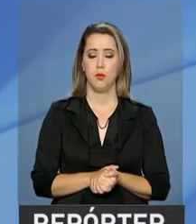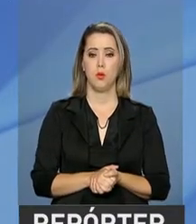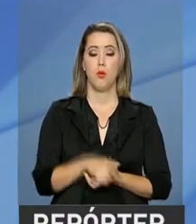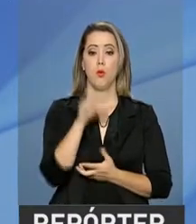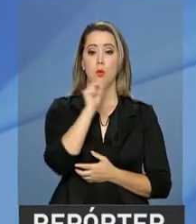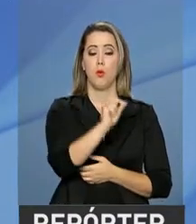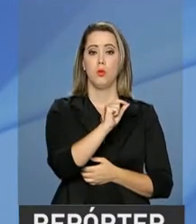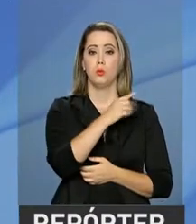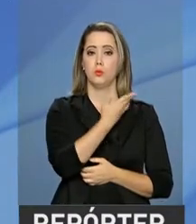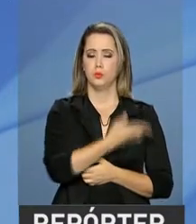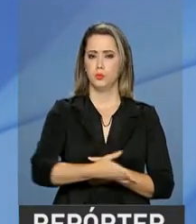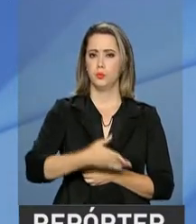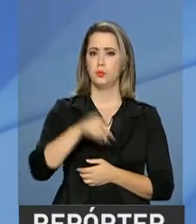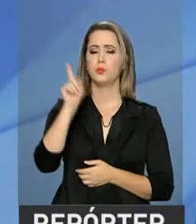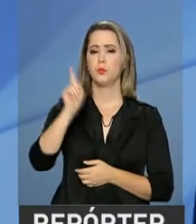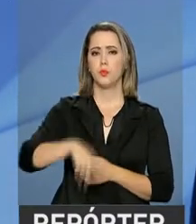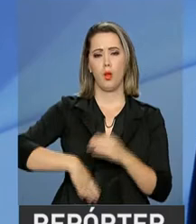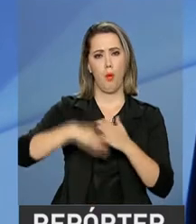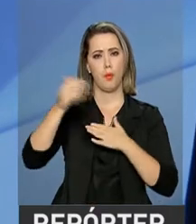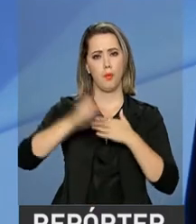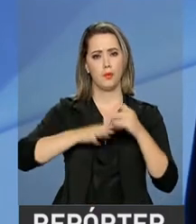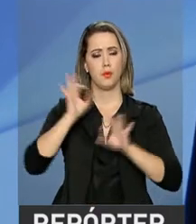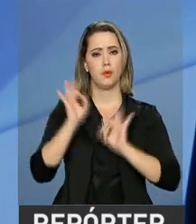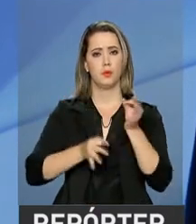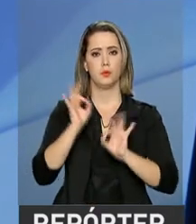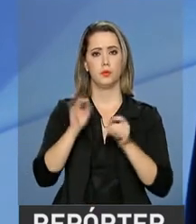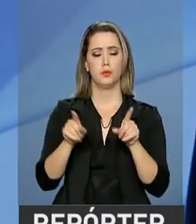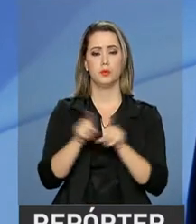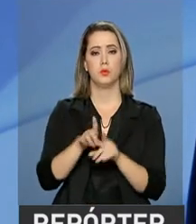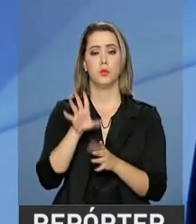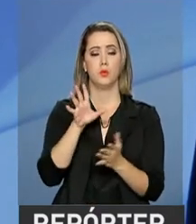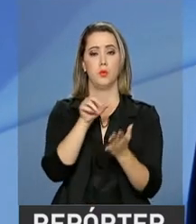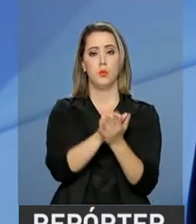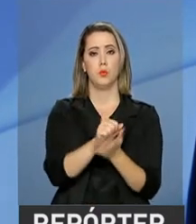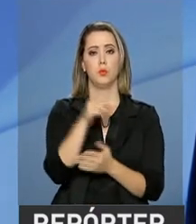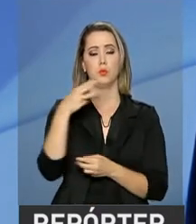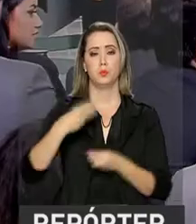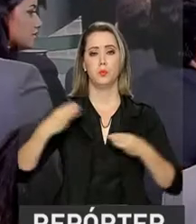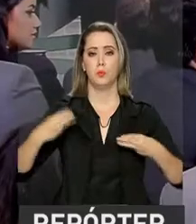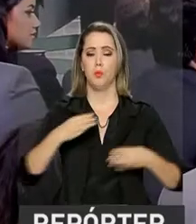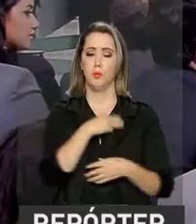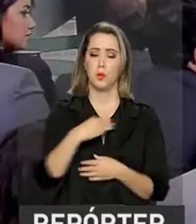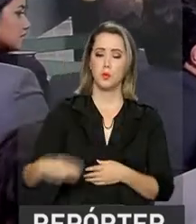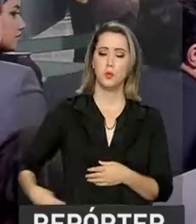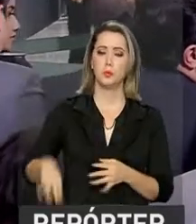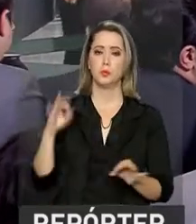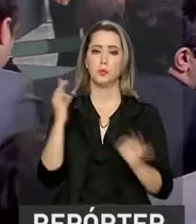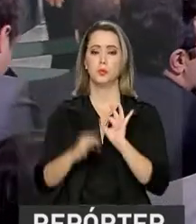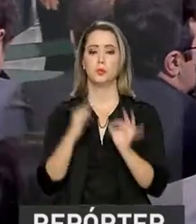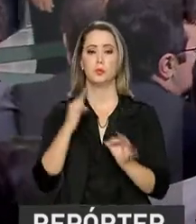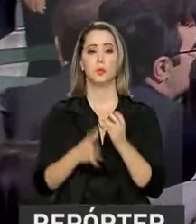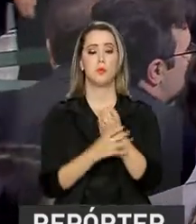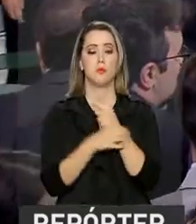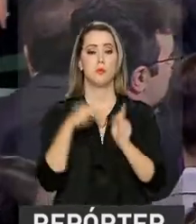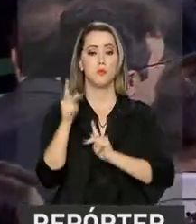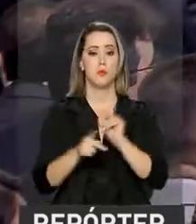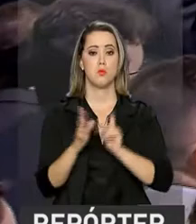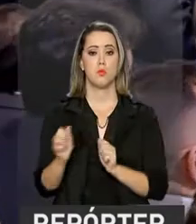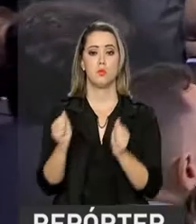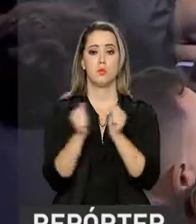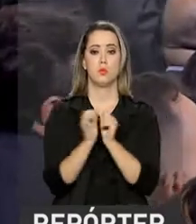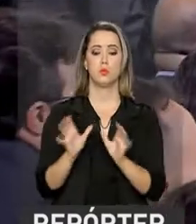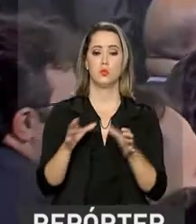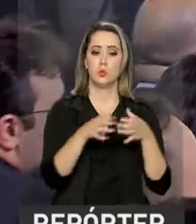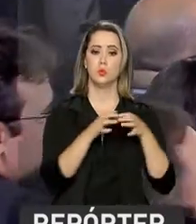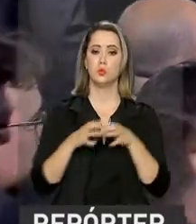jurista torquato jardim tomou posse como ministro da justiça e segurança pública em cerimônia com a presença de parlamentares ministros